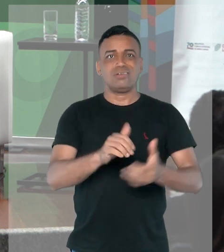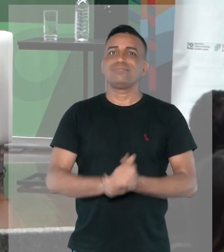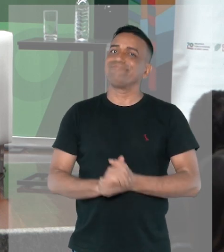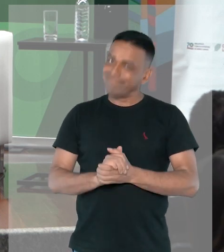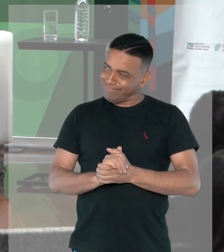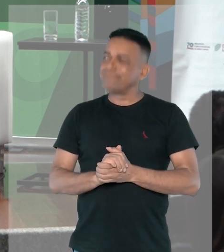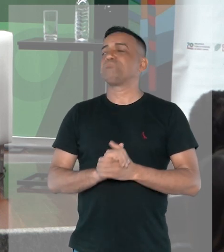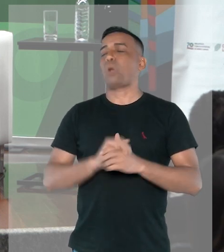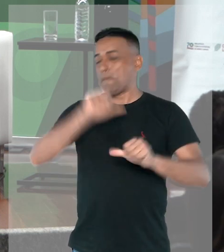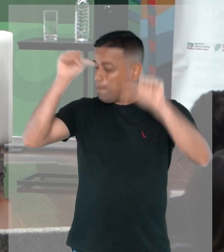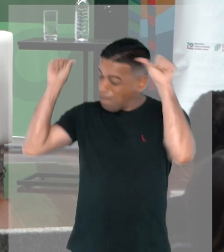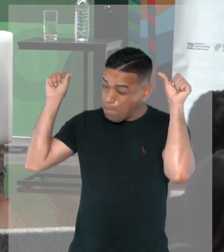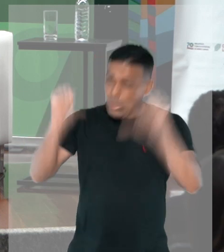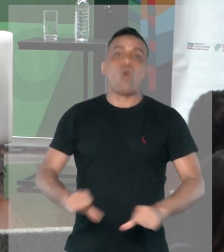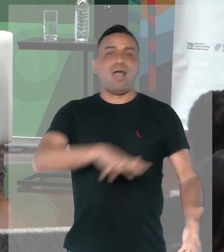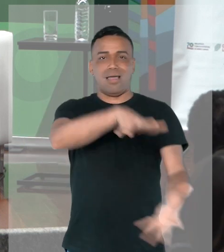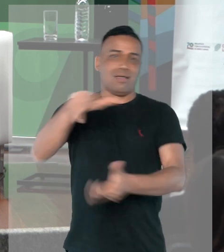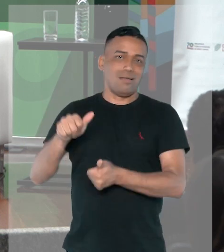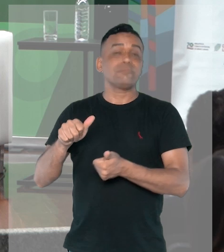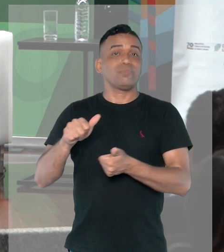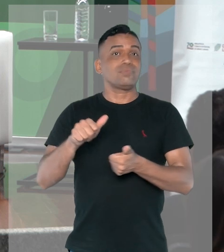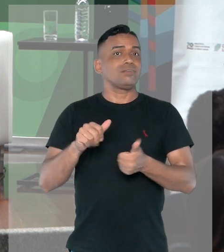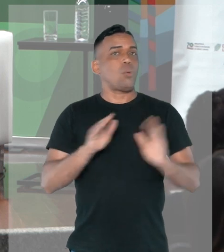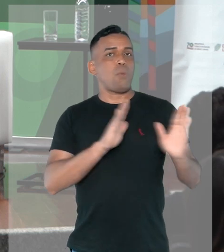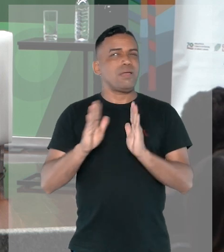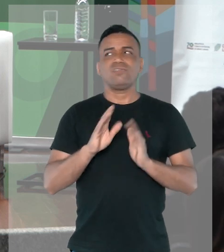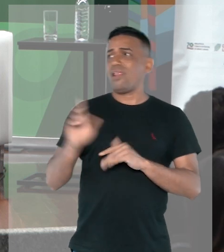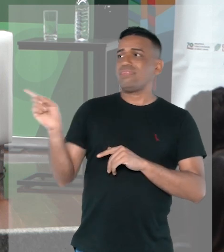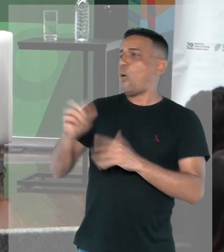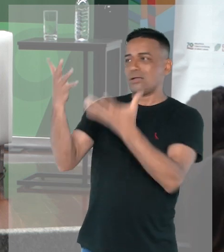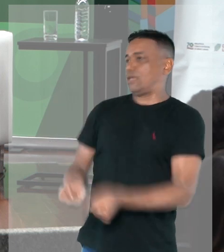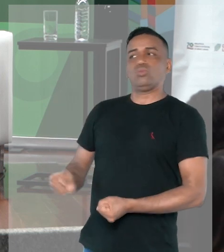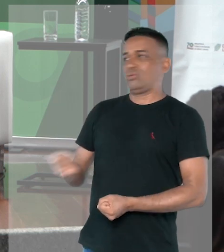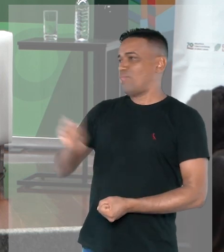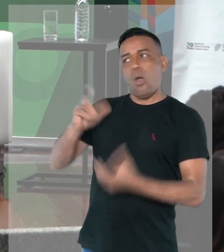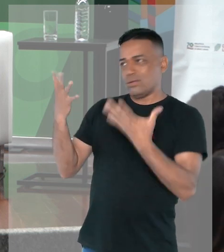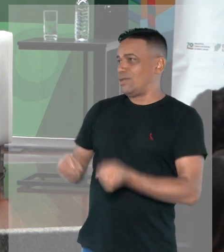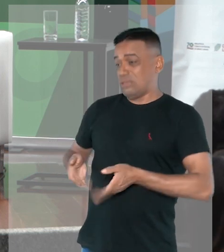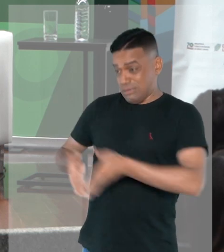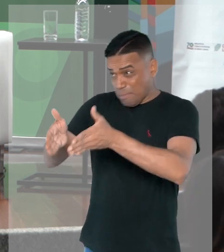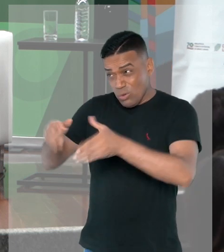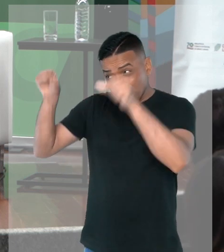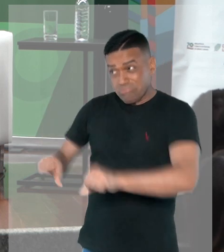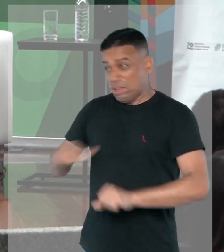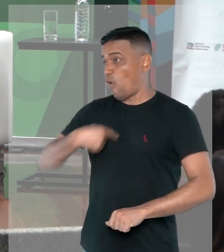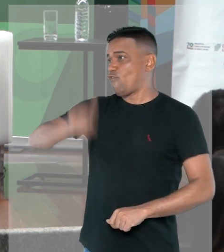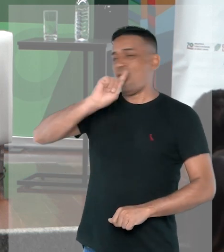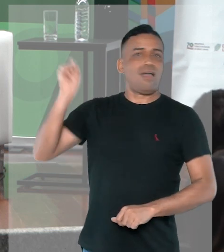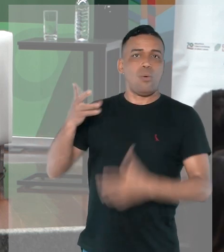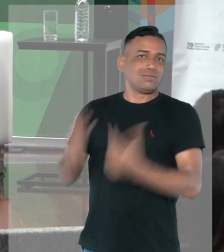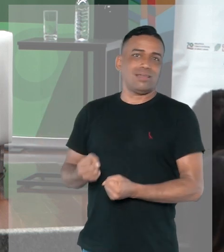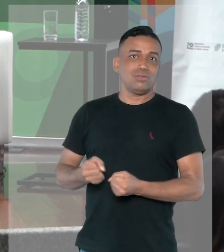pode desandar. Então, tem certos momentos que a gente tem que dar uma pausa e dizer, não, isso não, esse caminho não. Não é